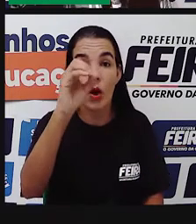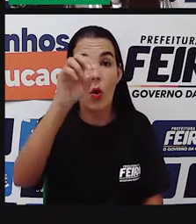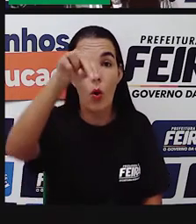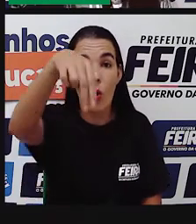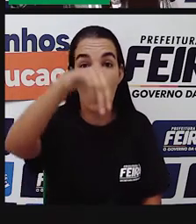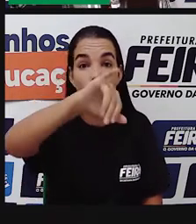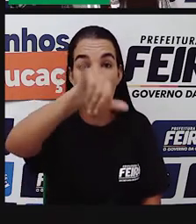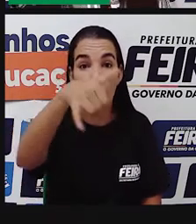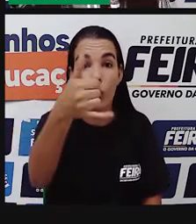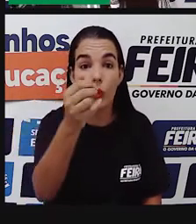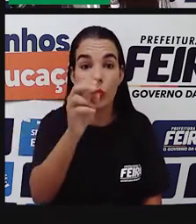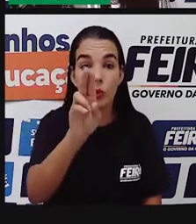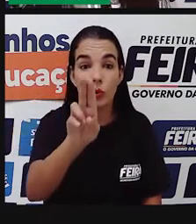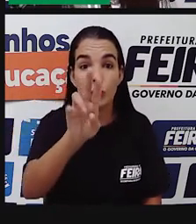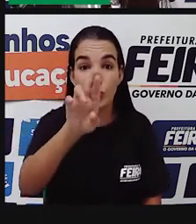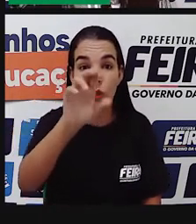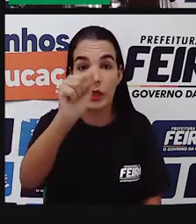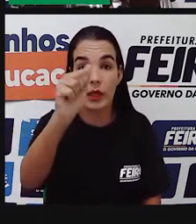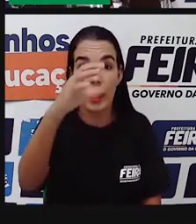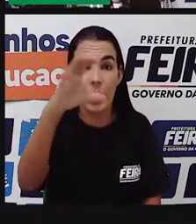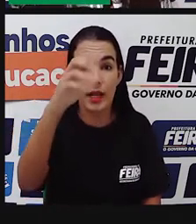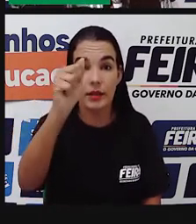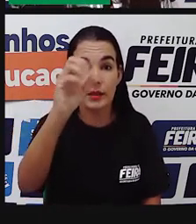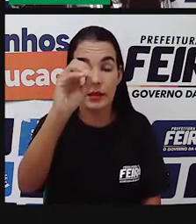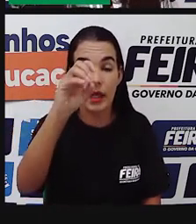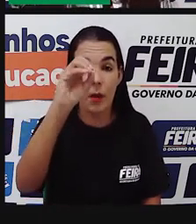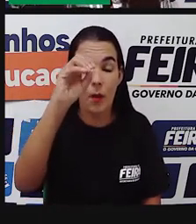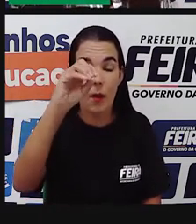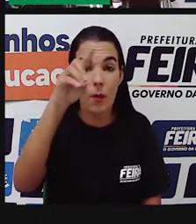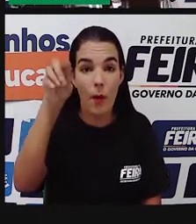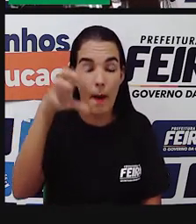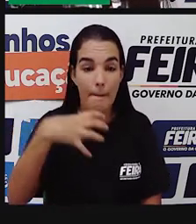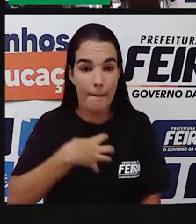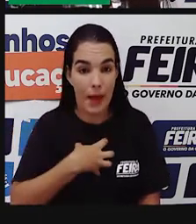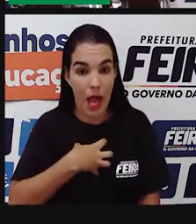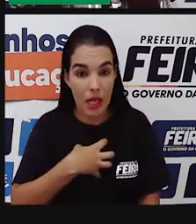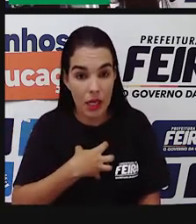sobre elas, nós tivemos a Conjuração Baiana, que era uma revolta